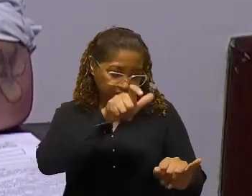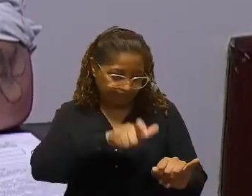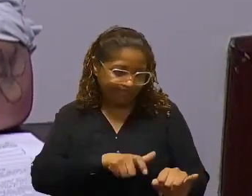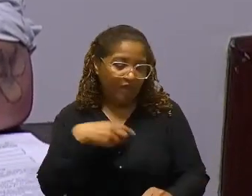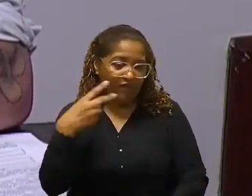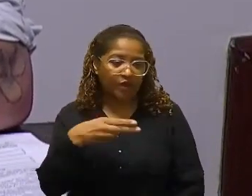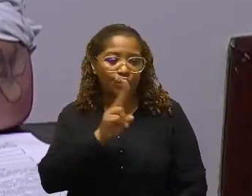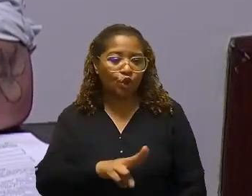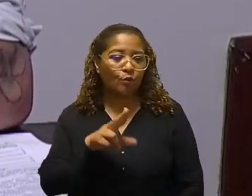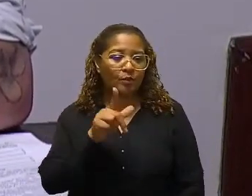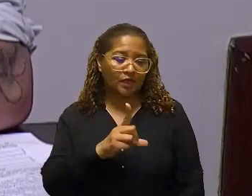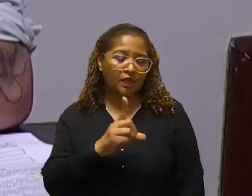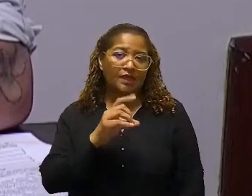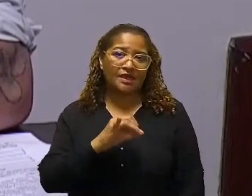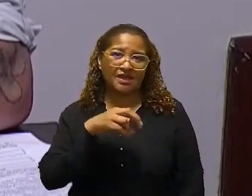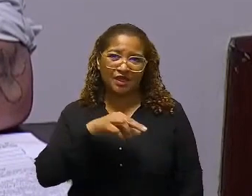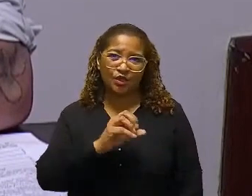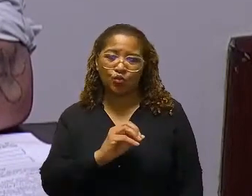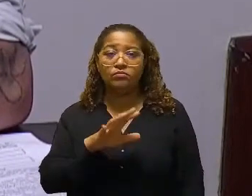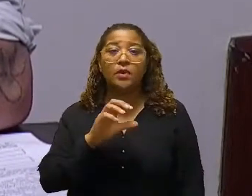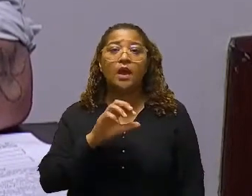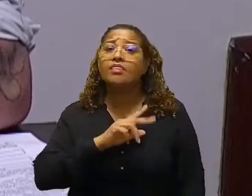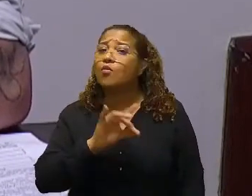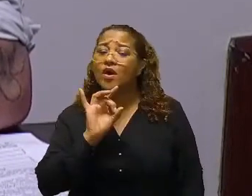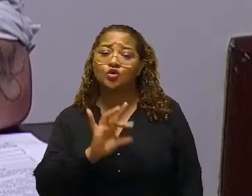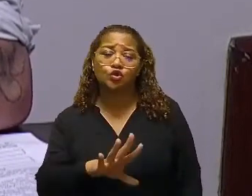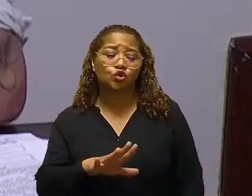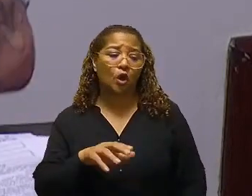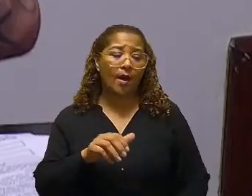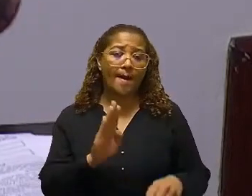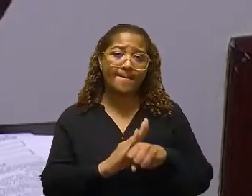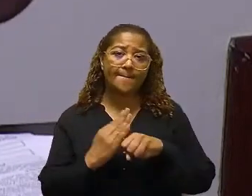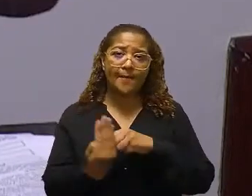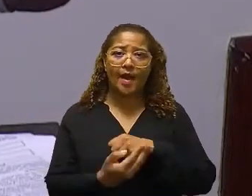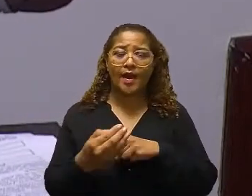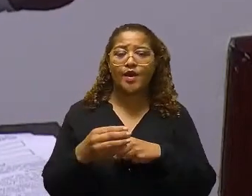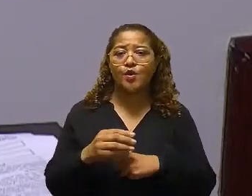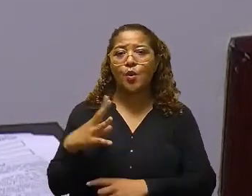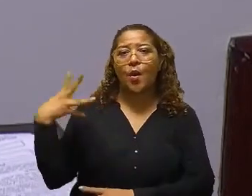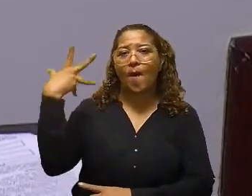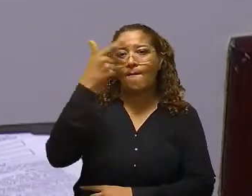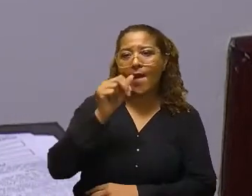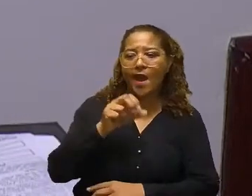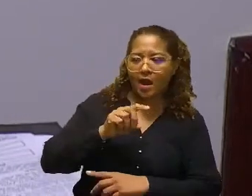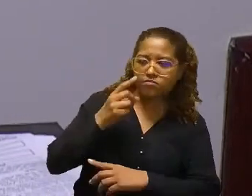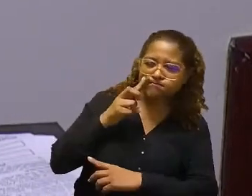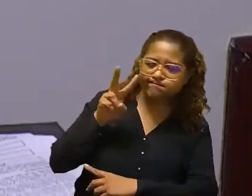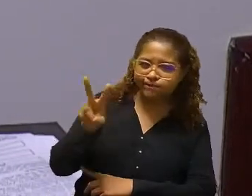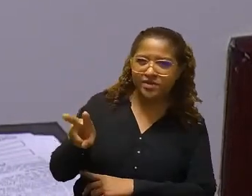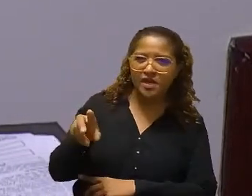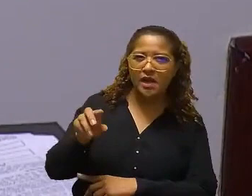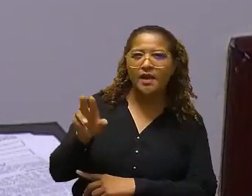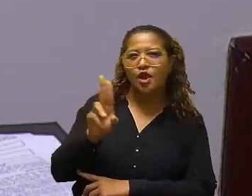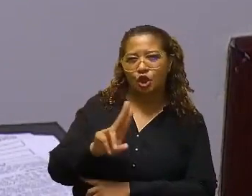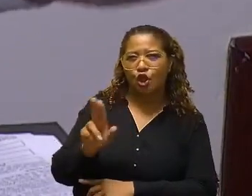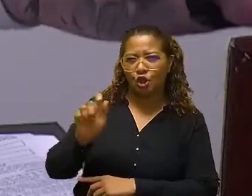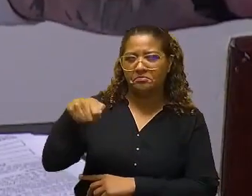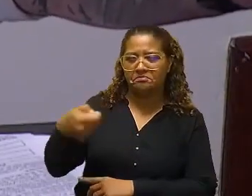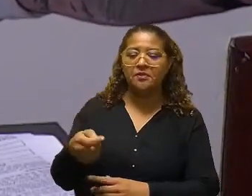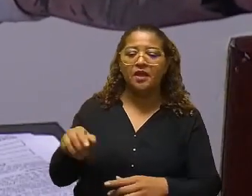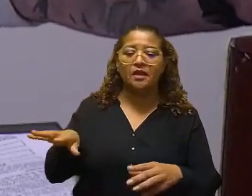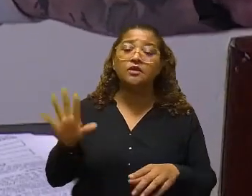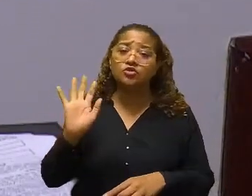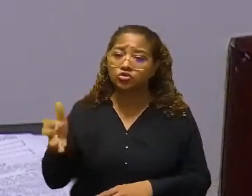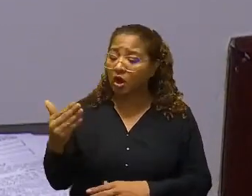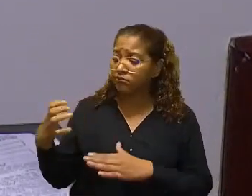Bela Vista, a Casan já foi procurada várias vezes para resolver um problema aqui na Fernando Machado, entre a